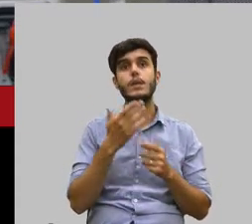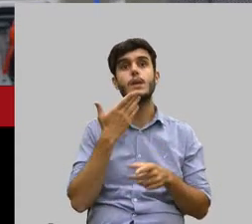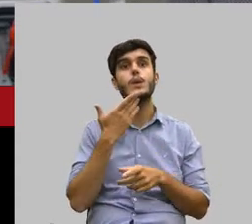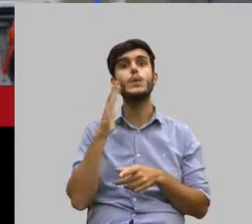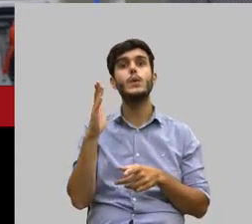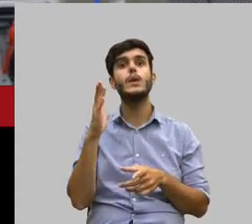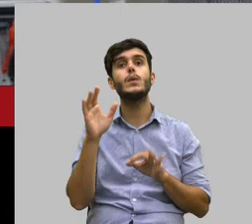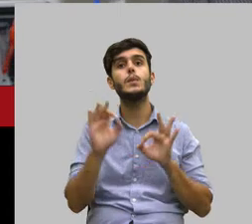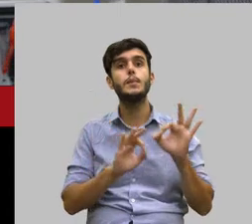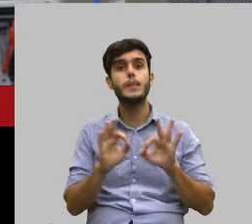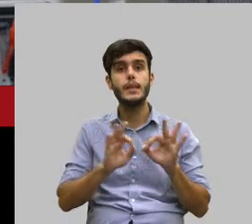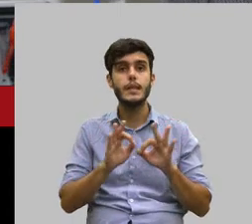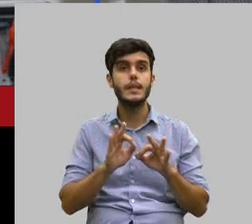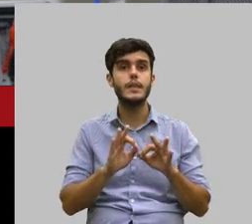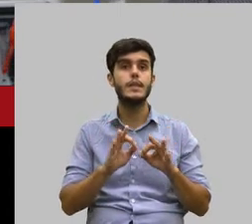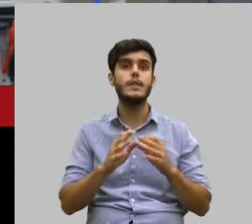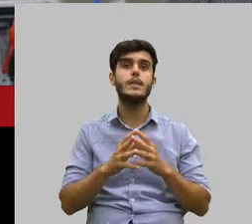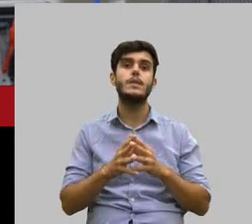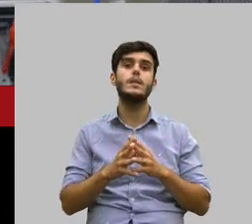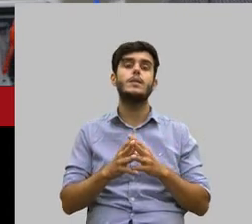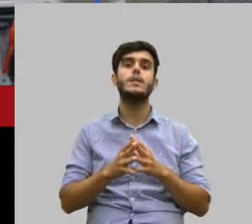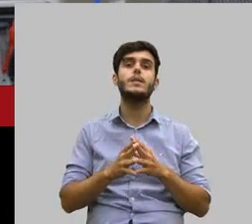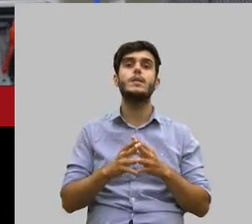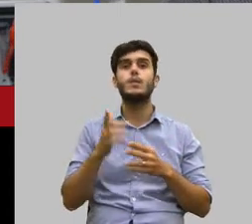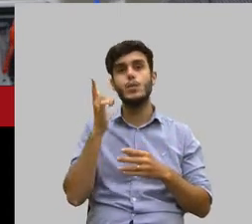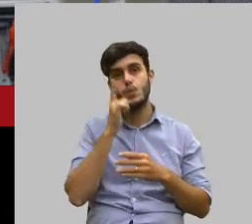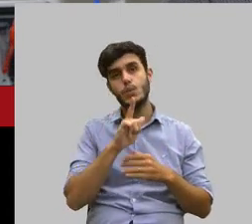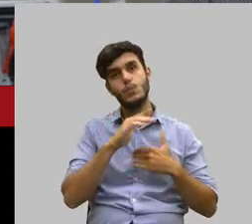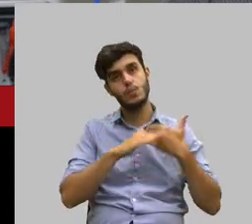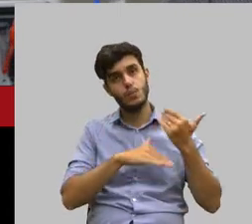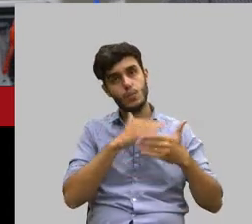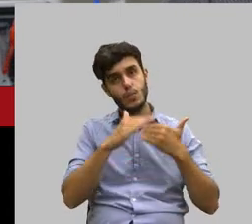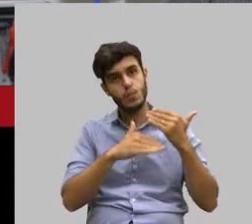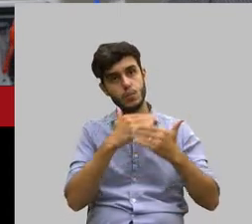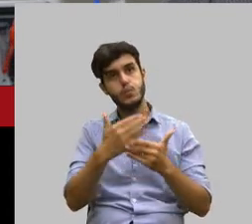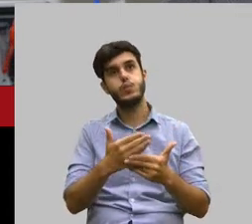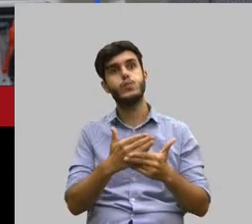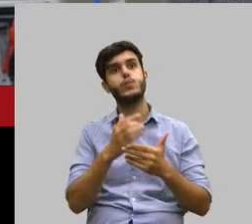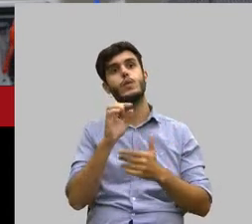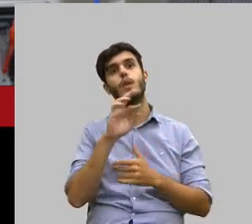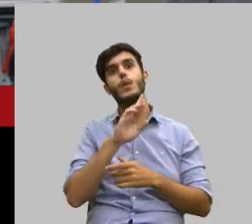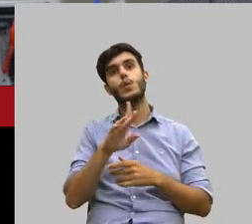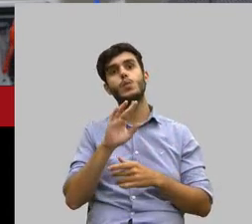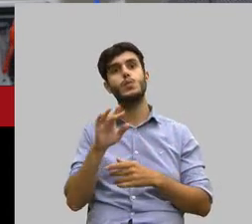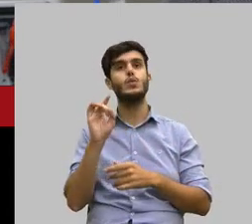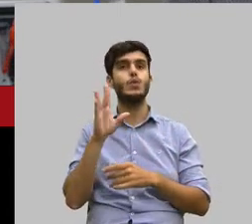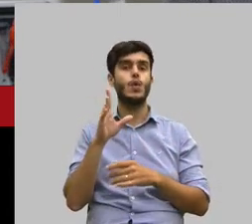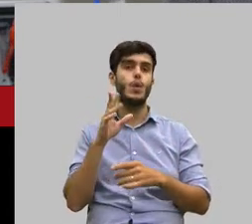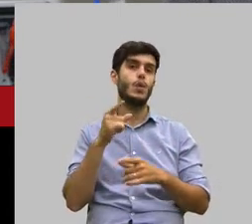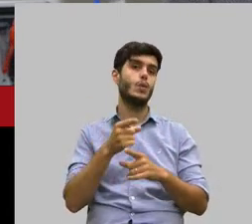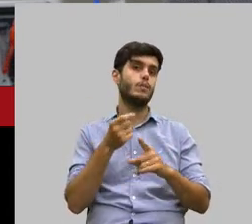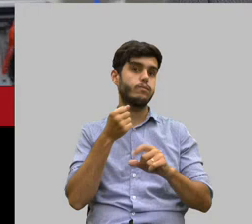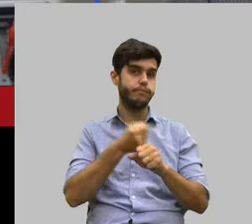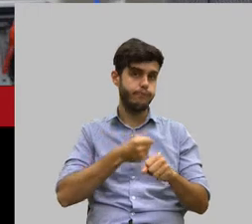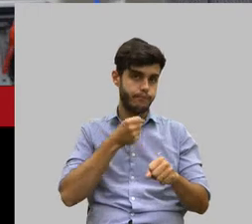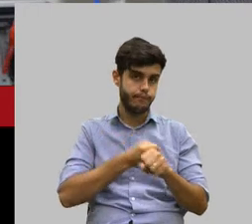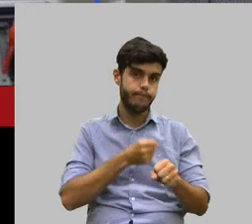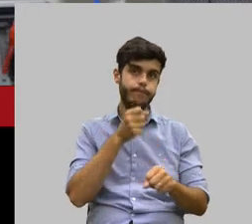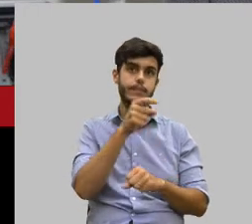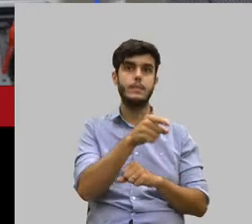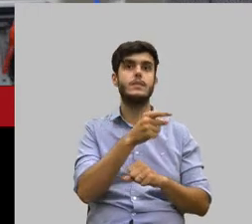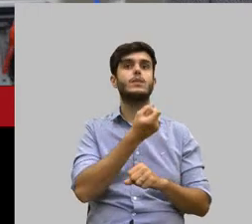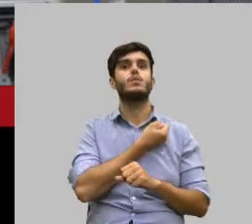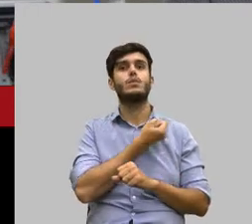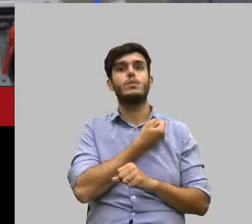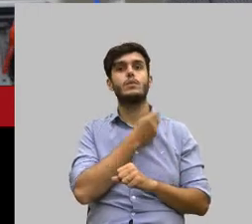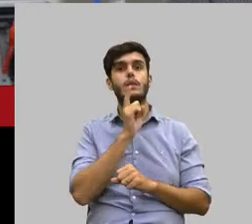plano Qual é o planejamento para irmos além e para não só enfrentarmos esses números que não são